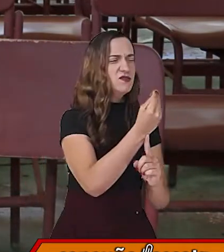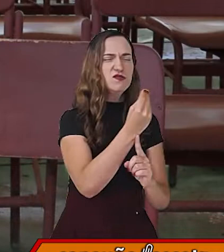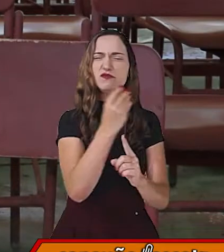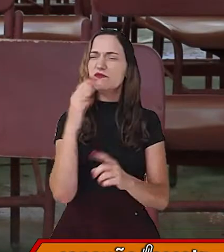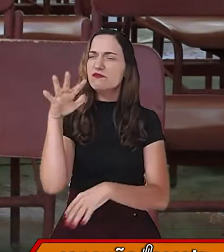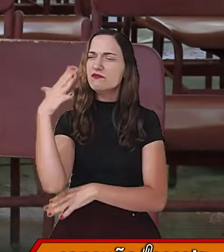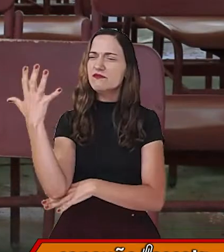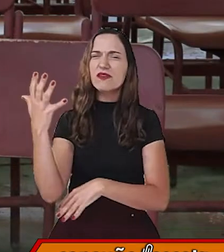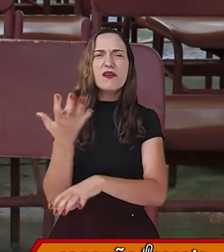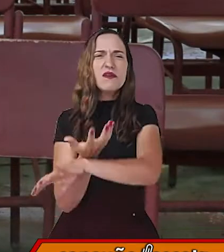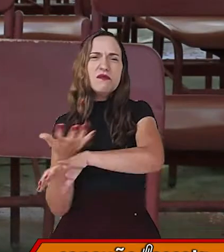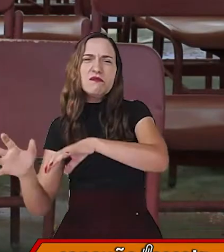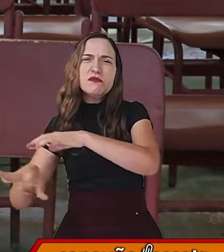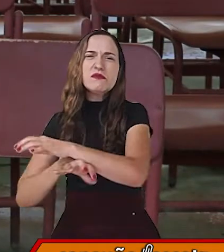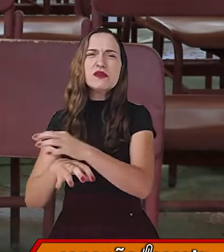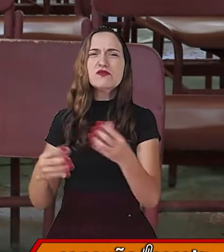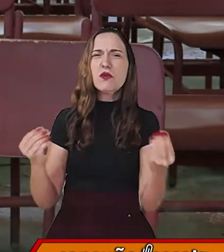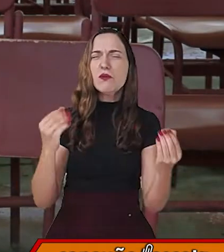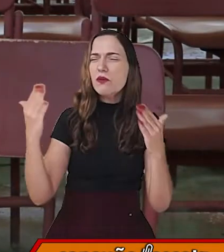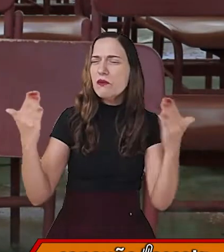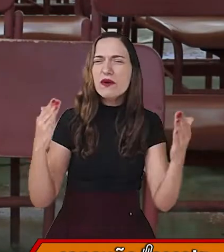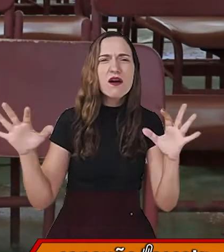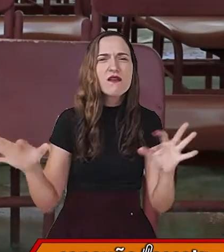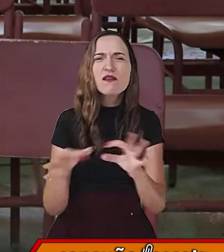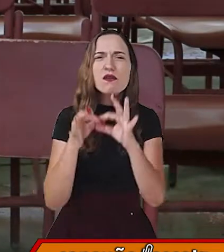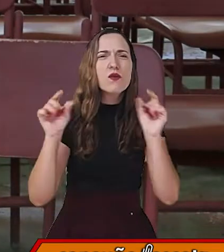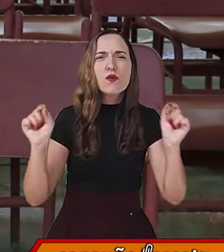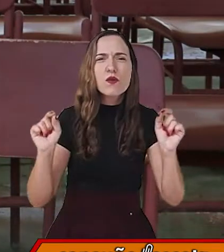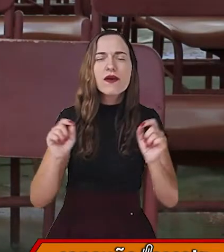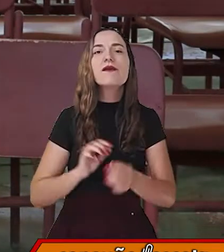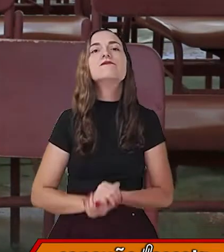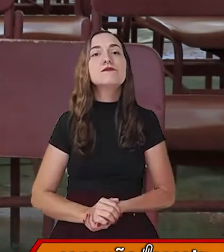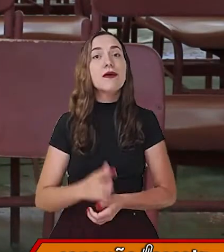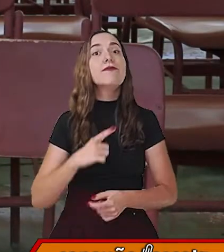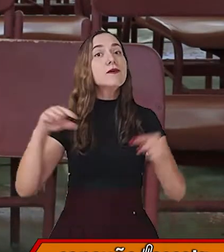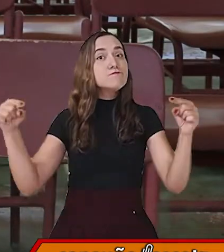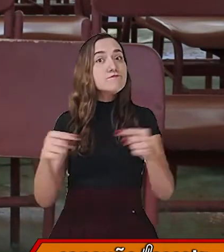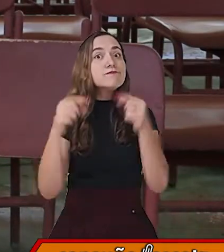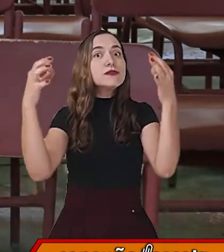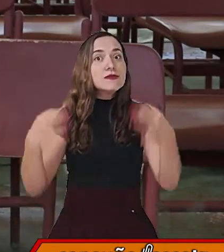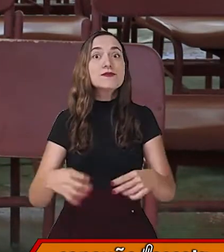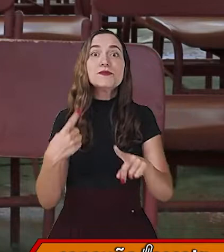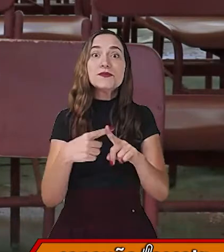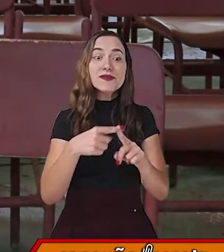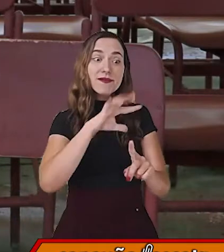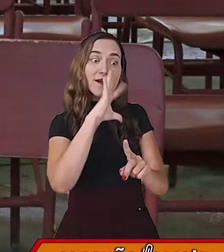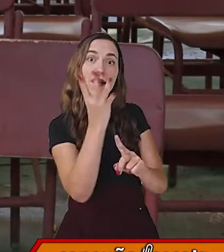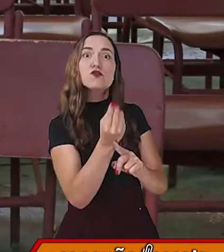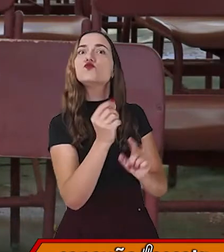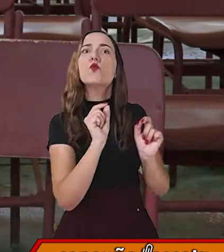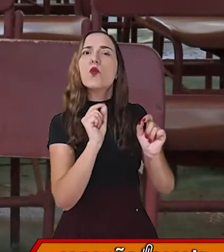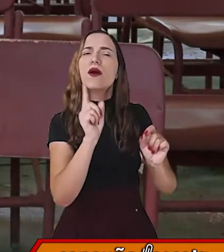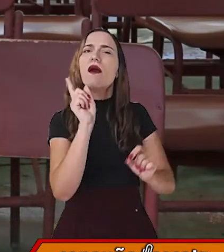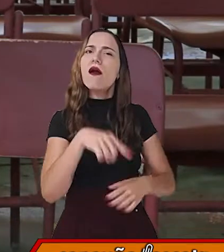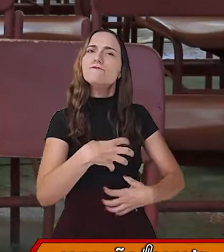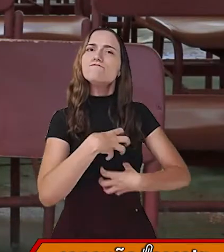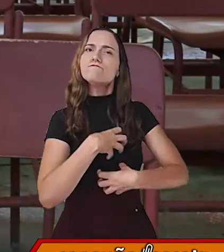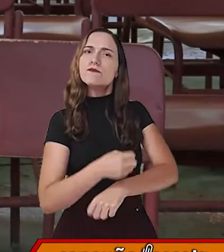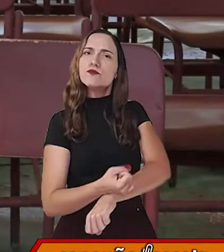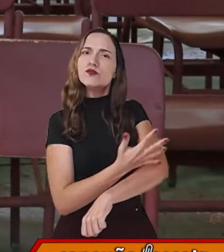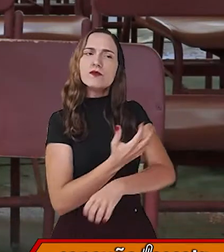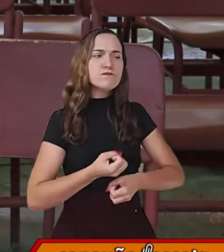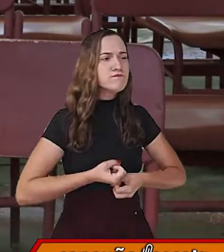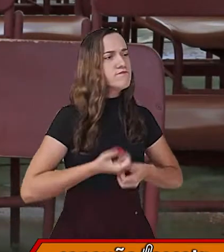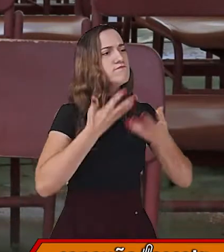ambiente? Tudo a ver, gente, tudo. Porque a arte significa expressar sentimentos. Então eu vou expressar os